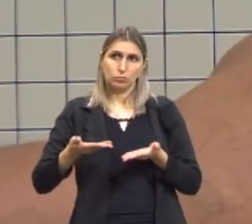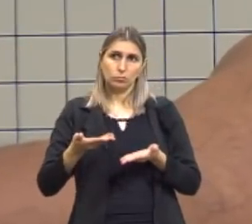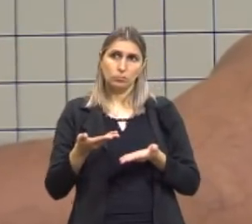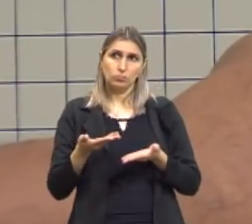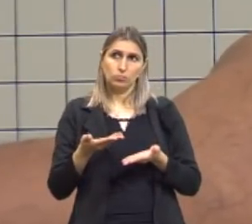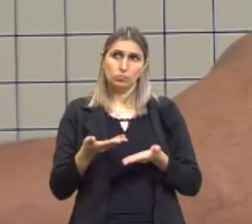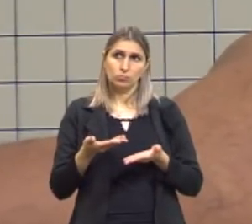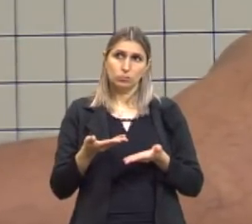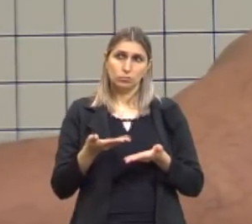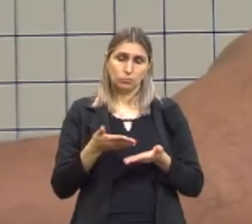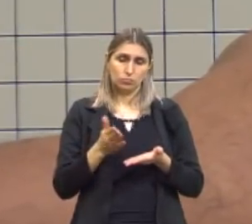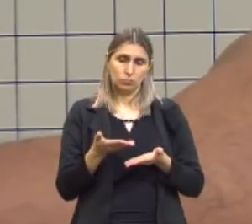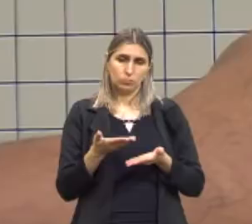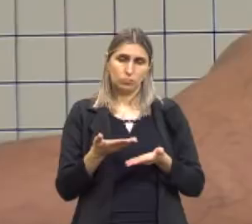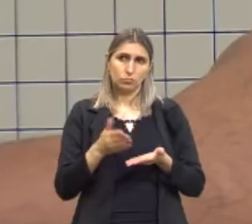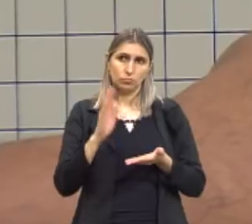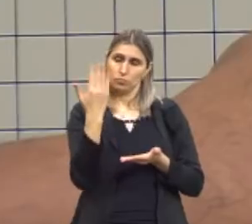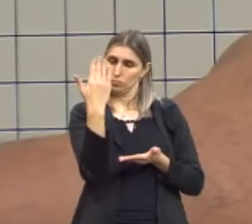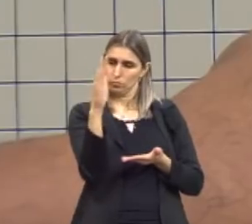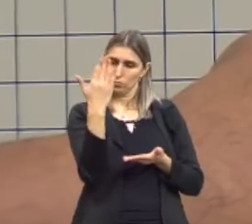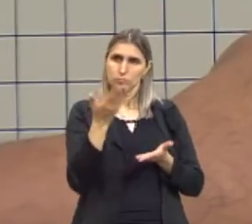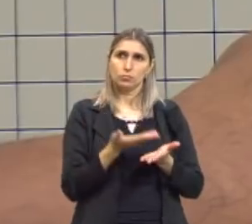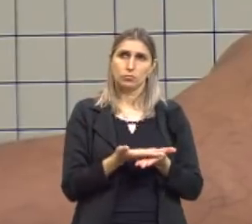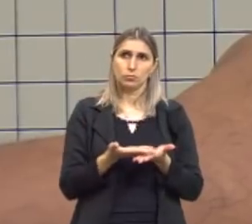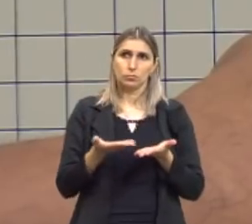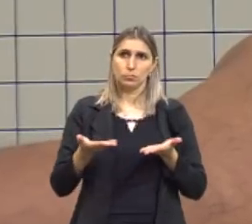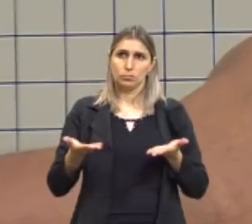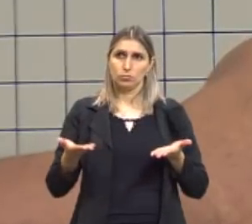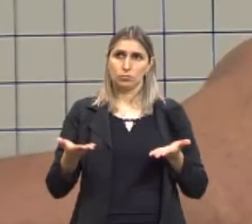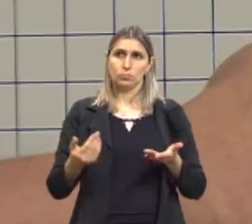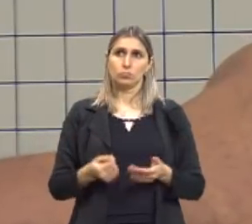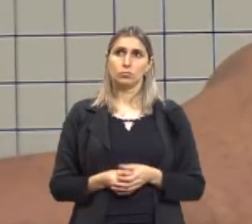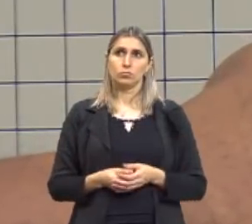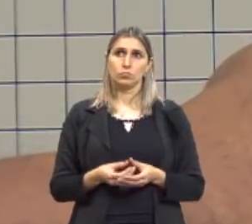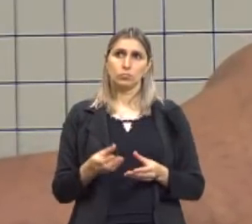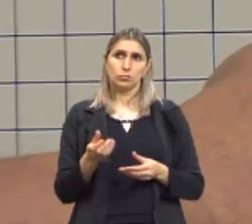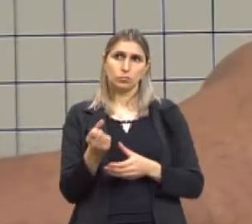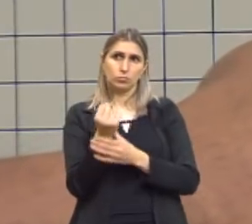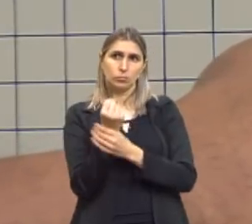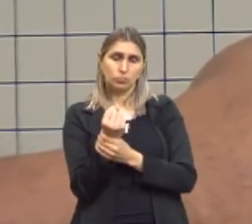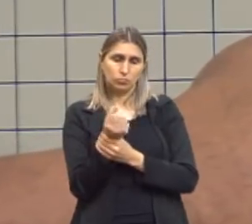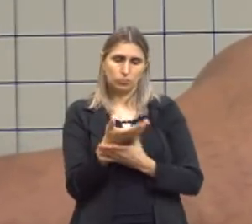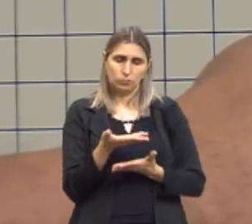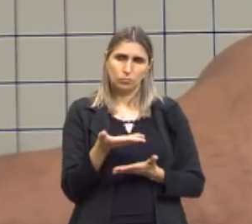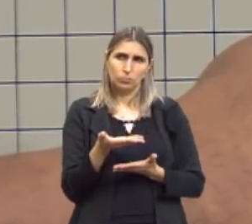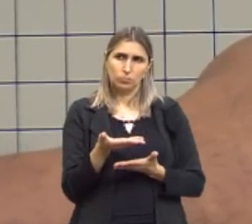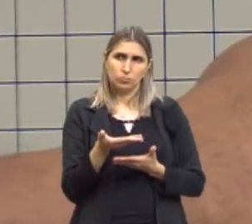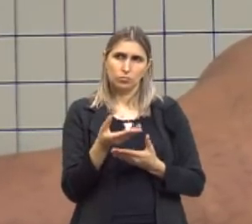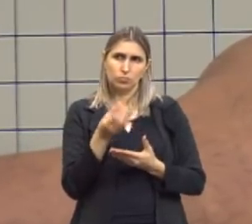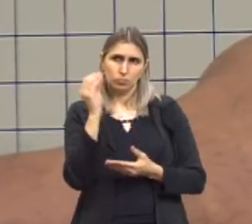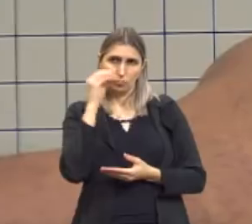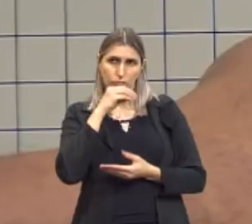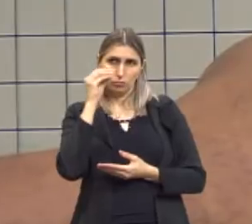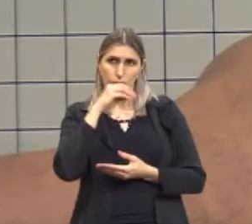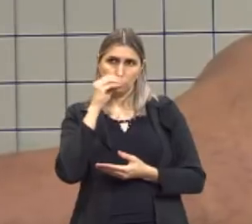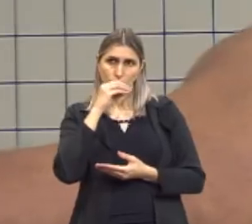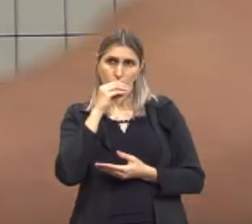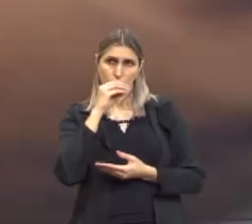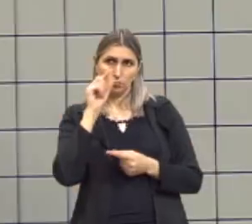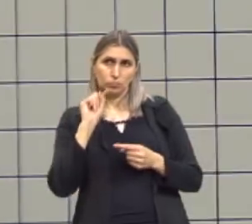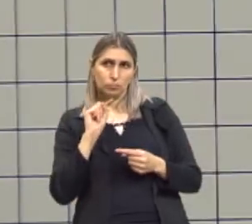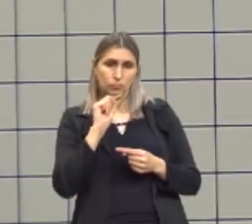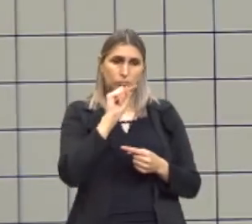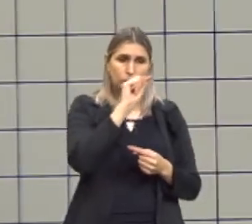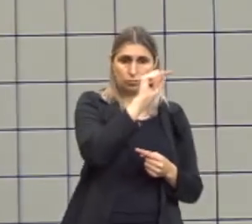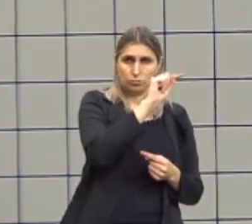também reflete aqui no 30, certo? Então, se eu soltar aqui, ele fica um pouquinho mais fraquinho, mas dá para mostrar